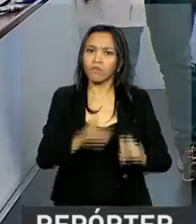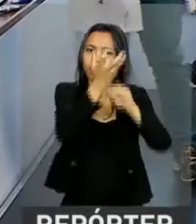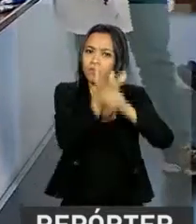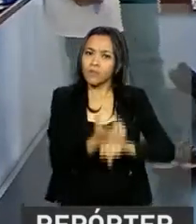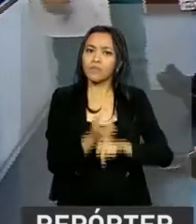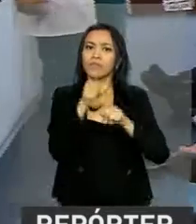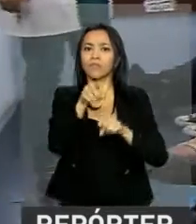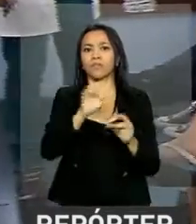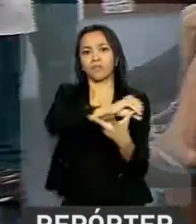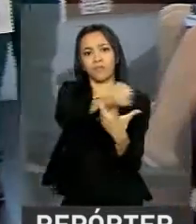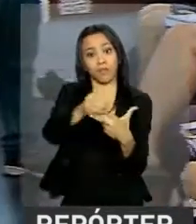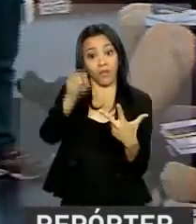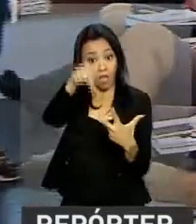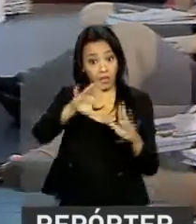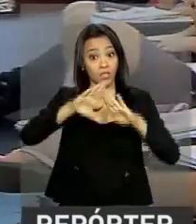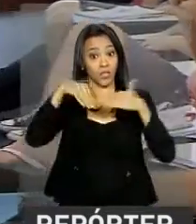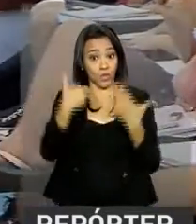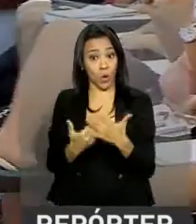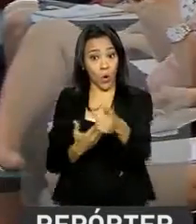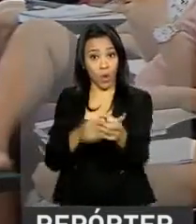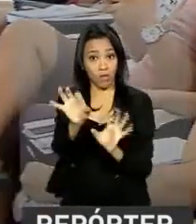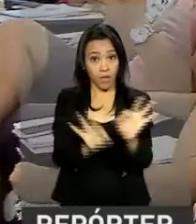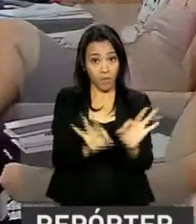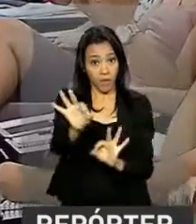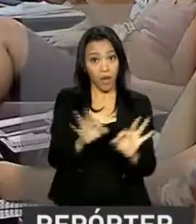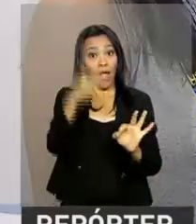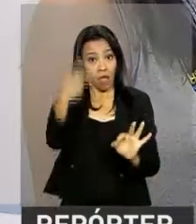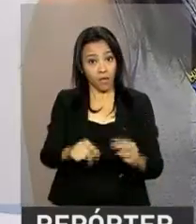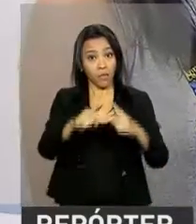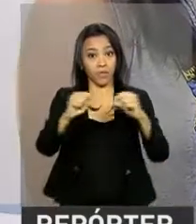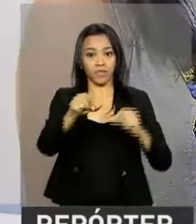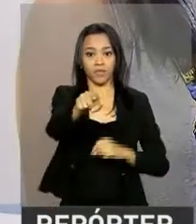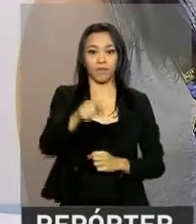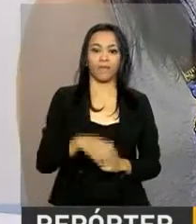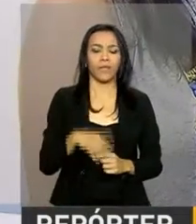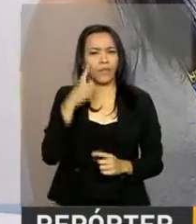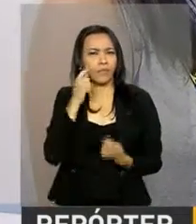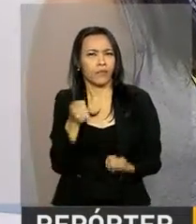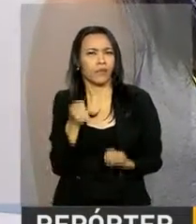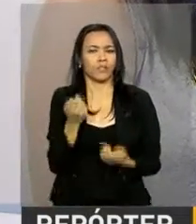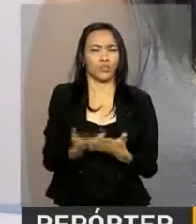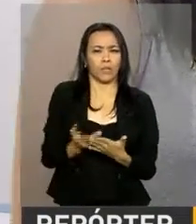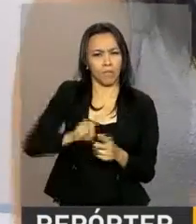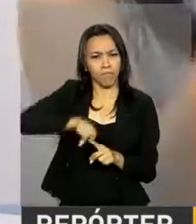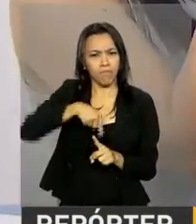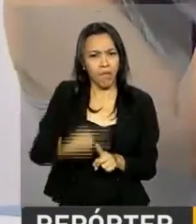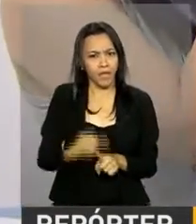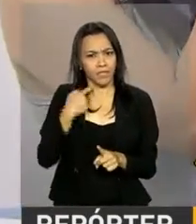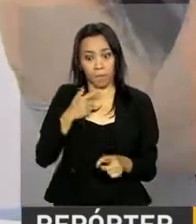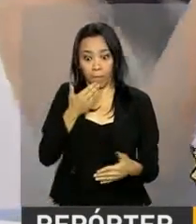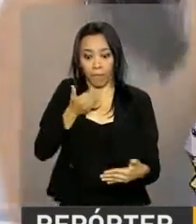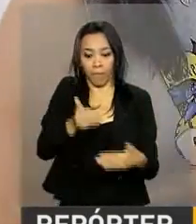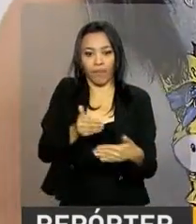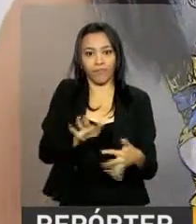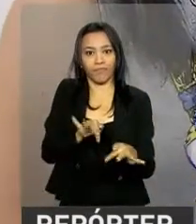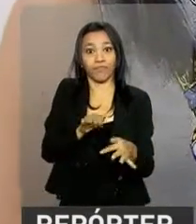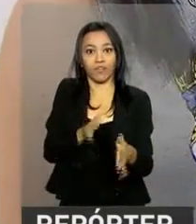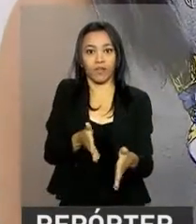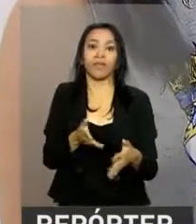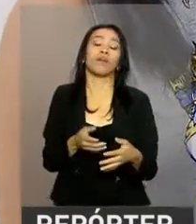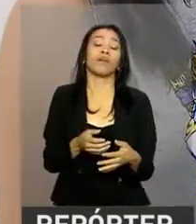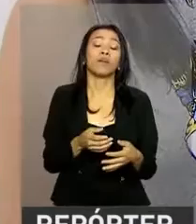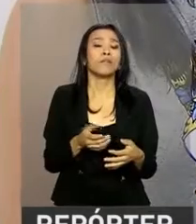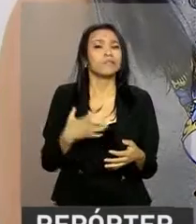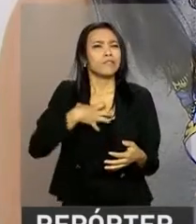enem nessa escola de curso preparatório de brasília a gente tenta estudar mais agora que está na reta final pra